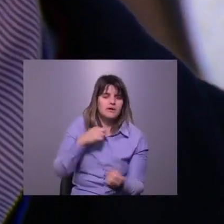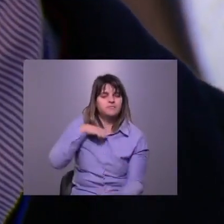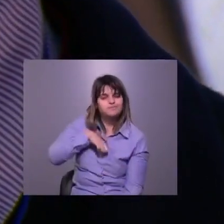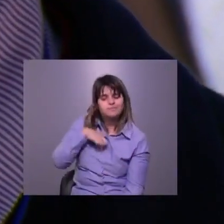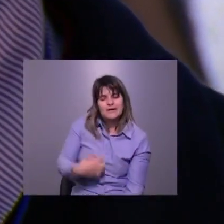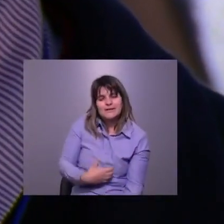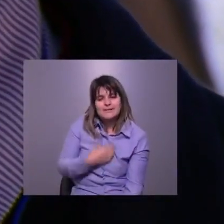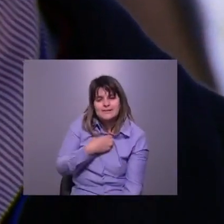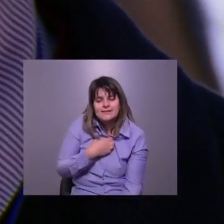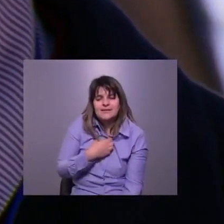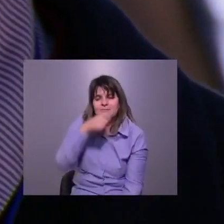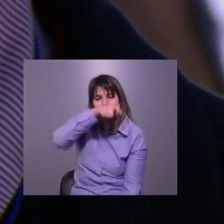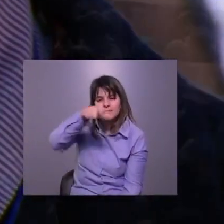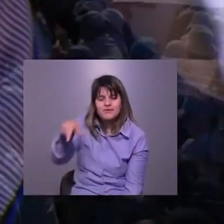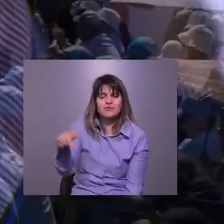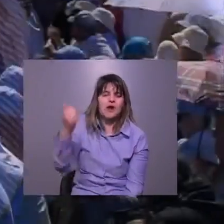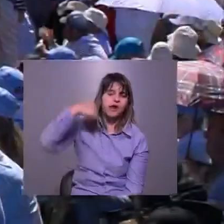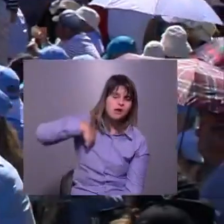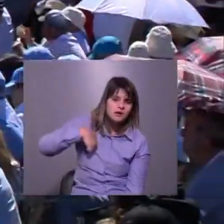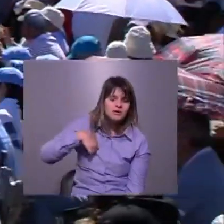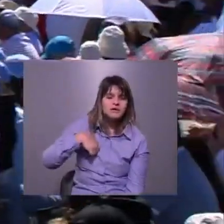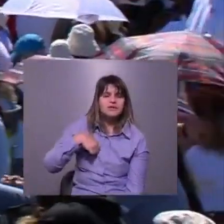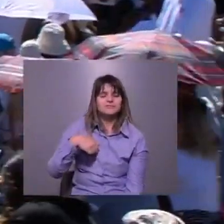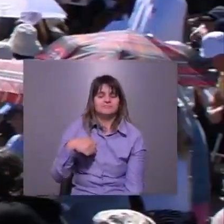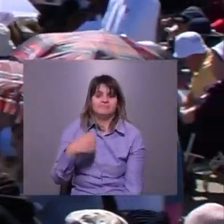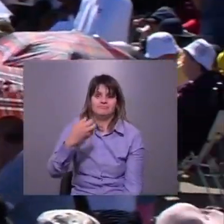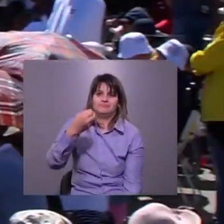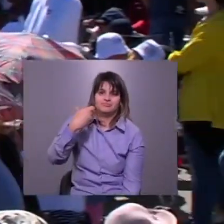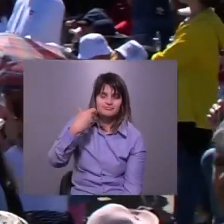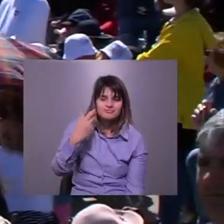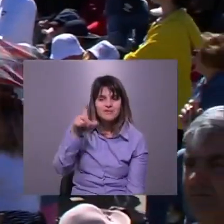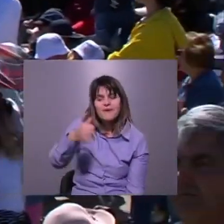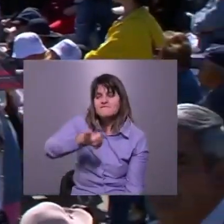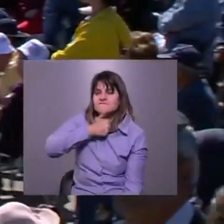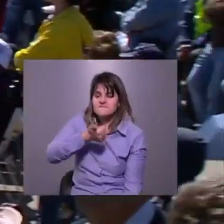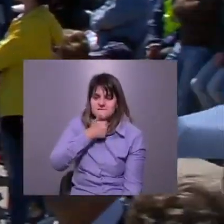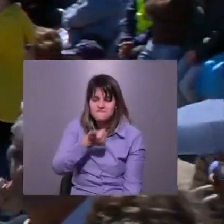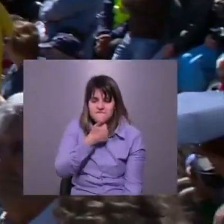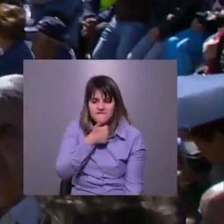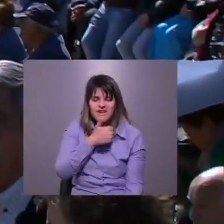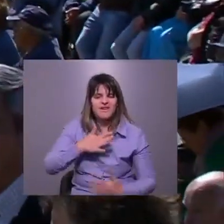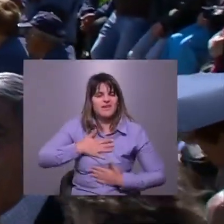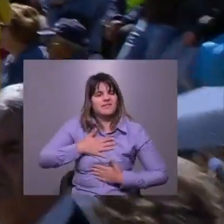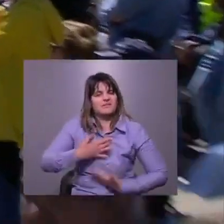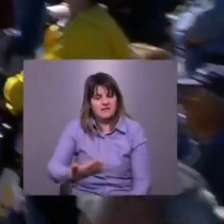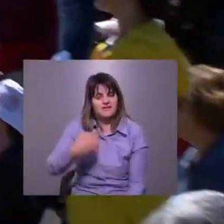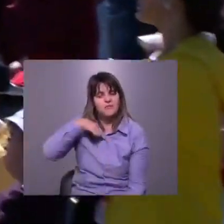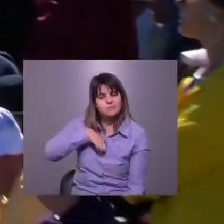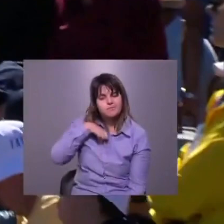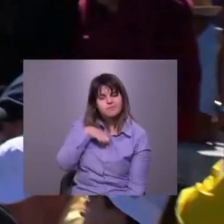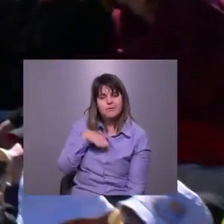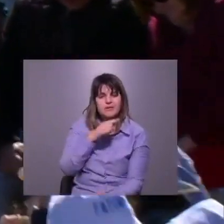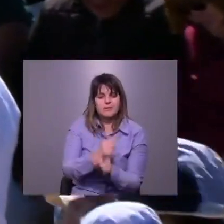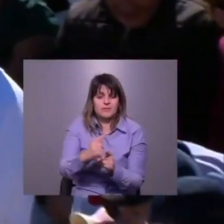pela infidelidade, a traição e a violência, a fadiga que se sente em viver